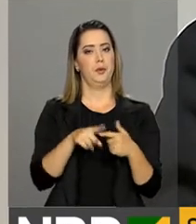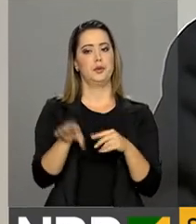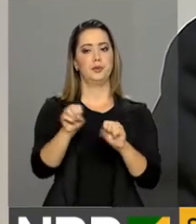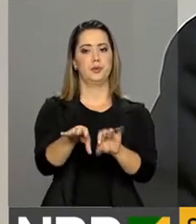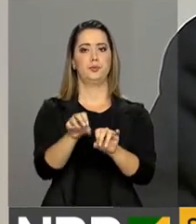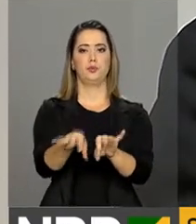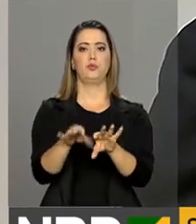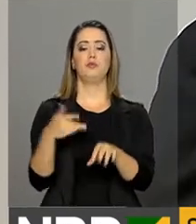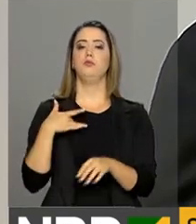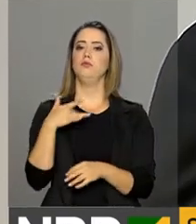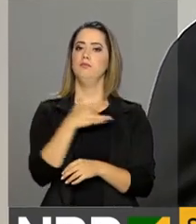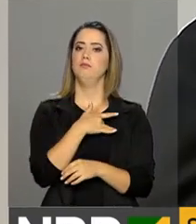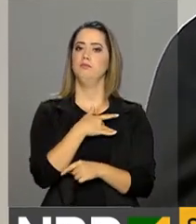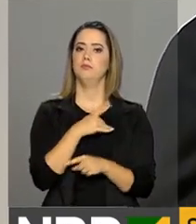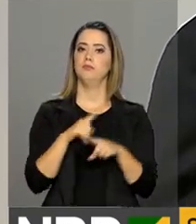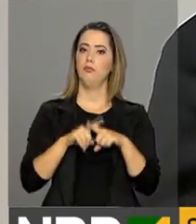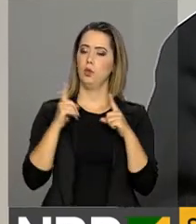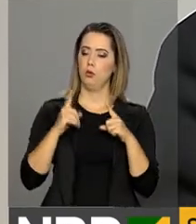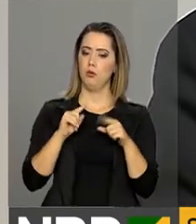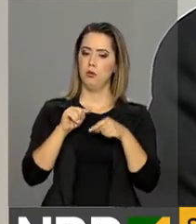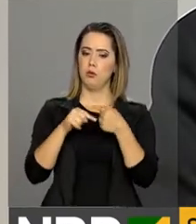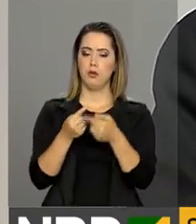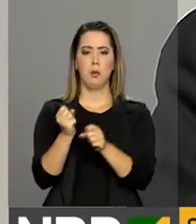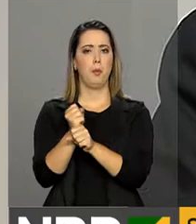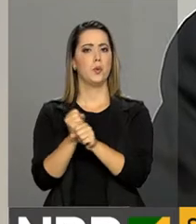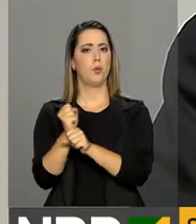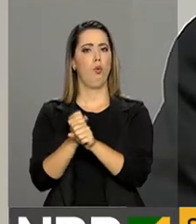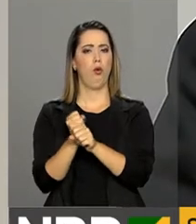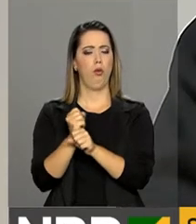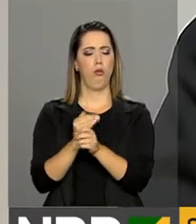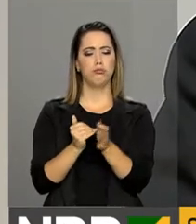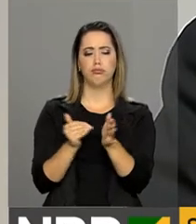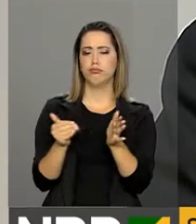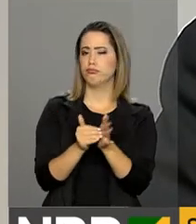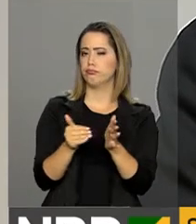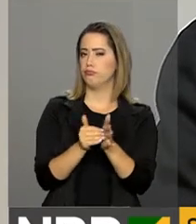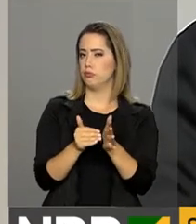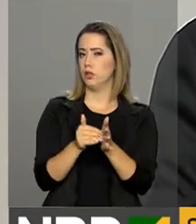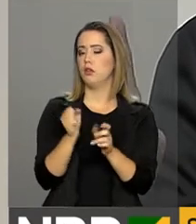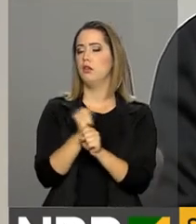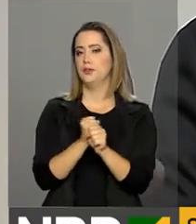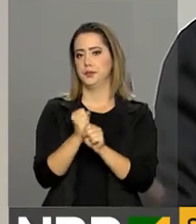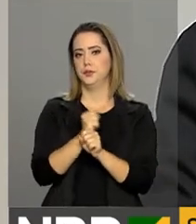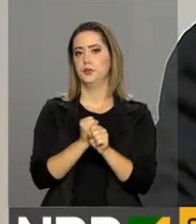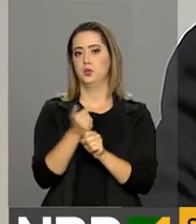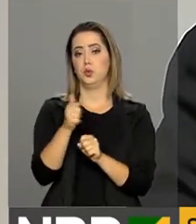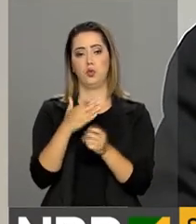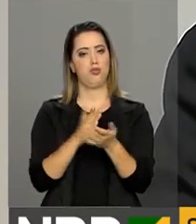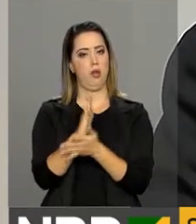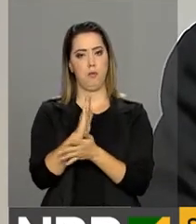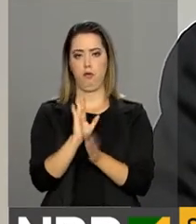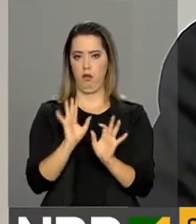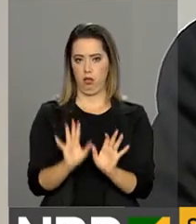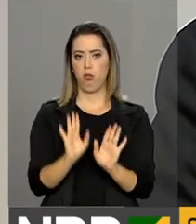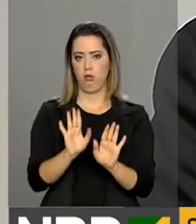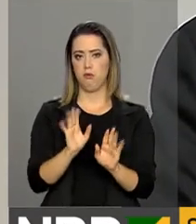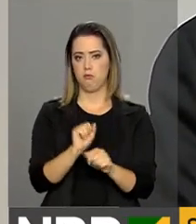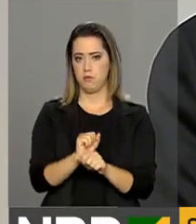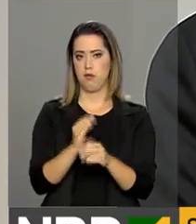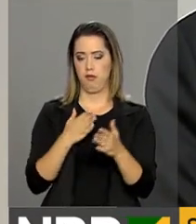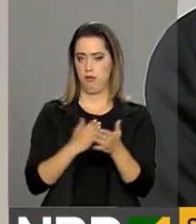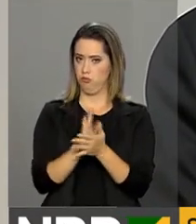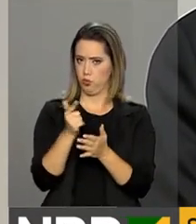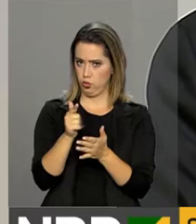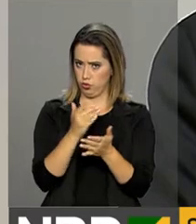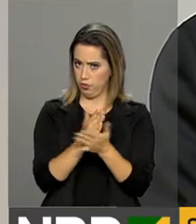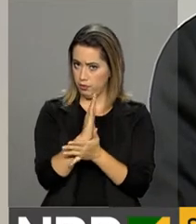saúde ao final do ano ainda não aprovado em definitivo a pec no teto dos gastos